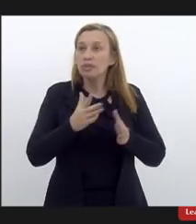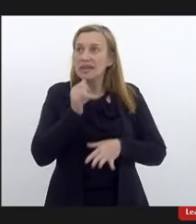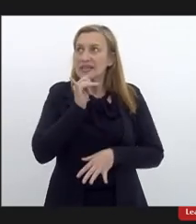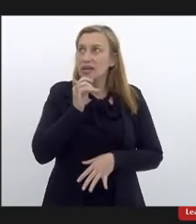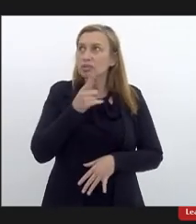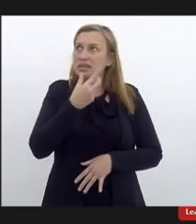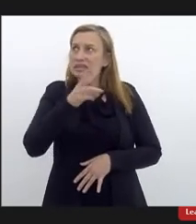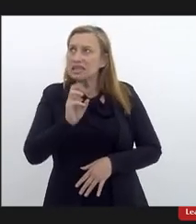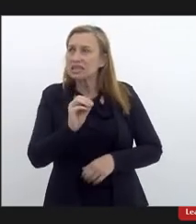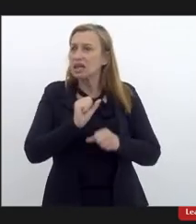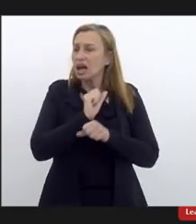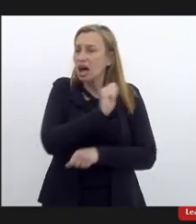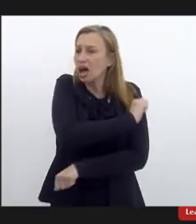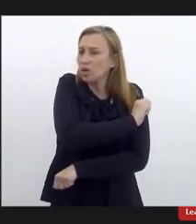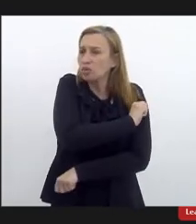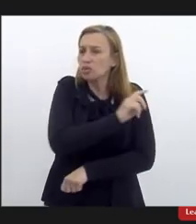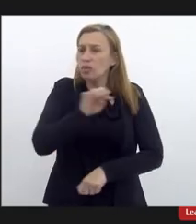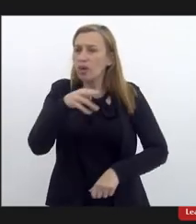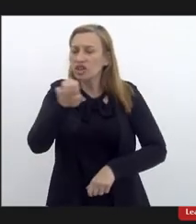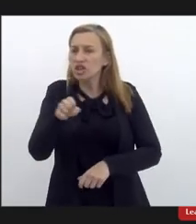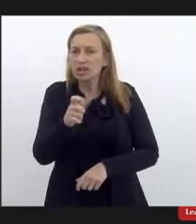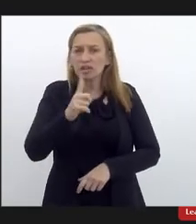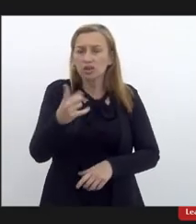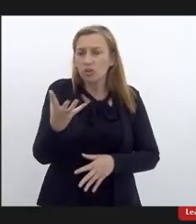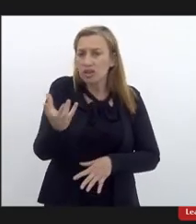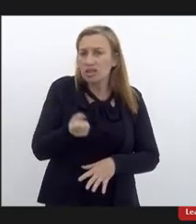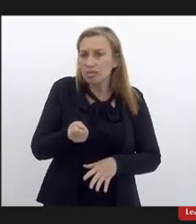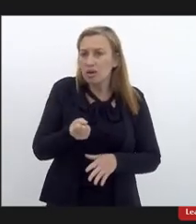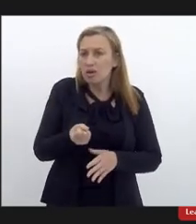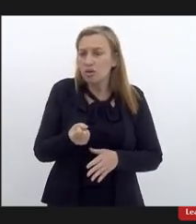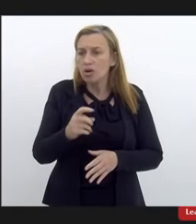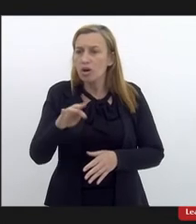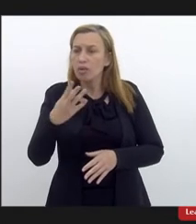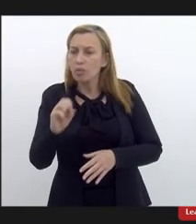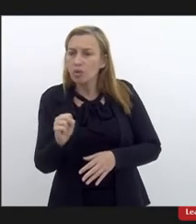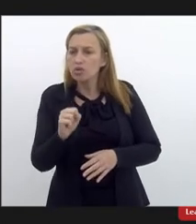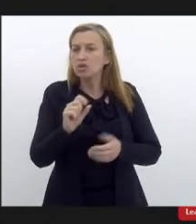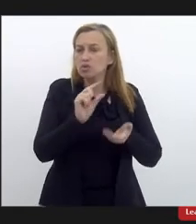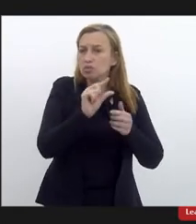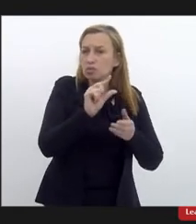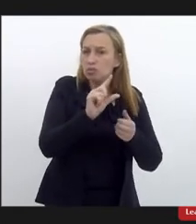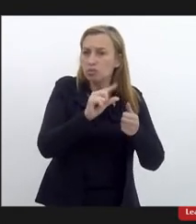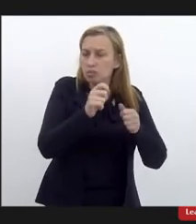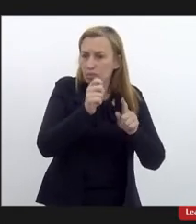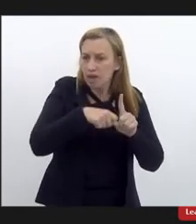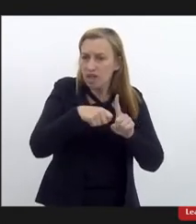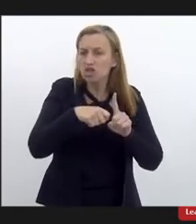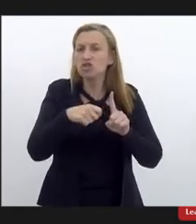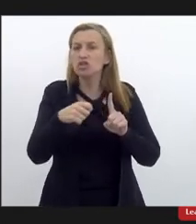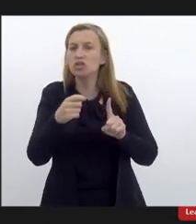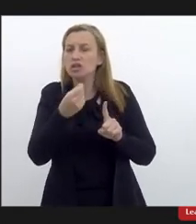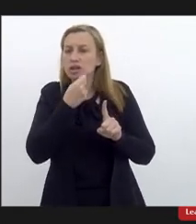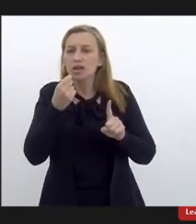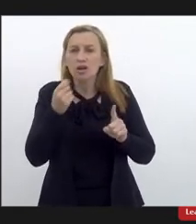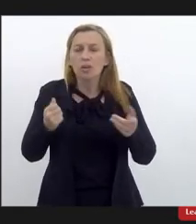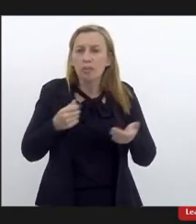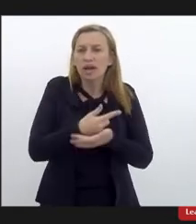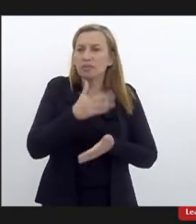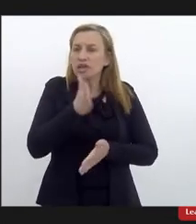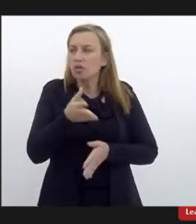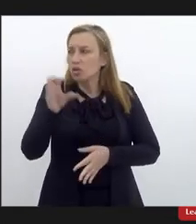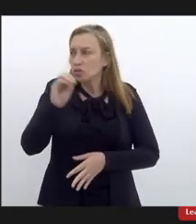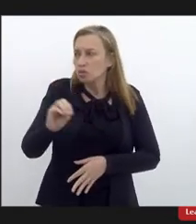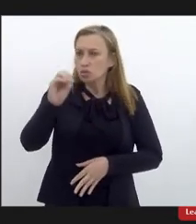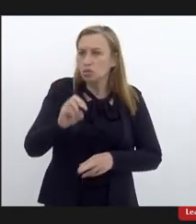de 30 alunos no ISERJ que não receberam a bolsa de referente ao mês de setembro, no pagamento que foi feito agora em outubro,